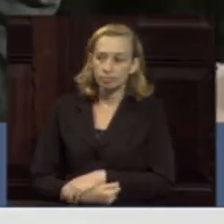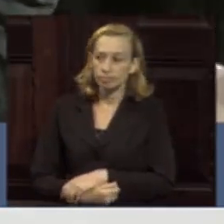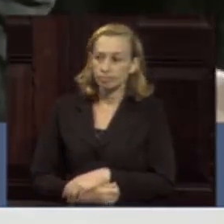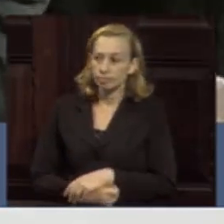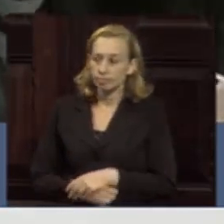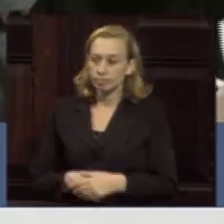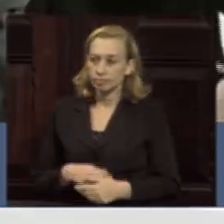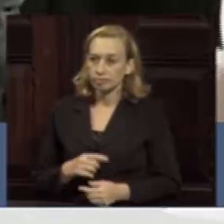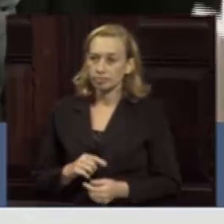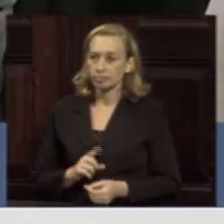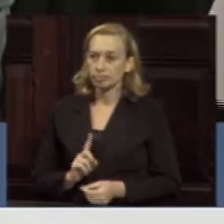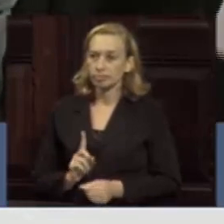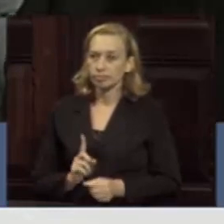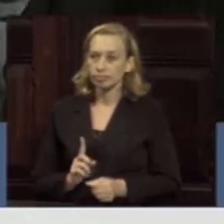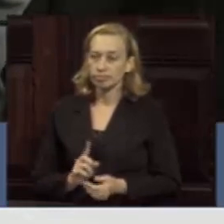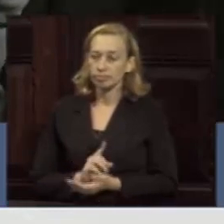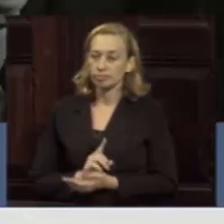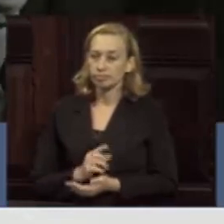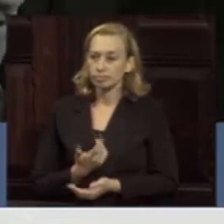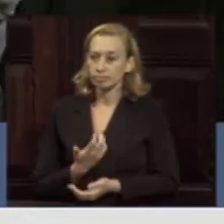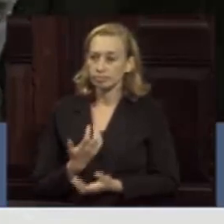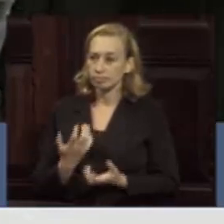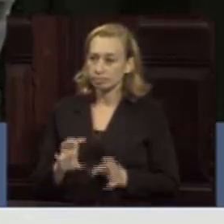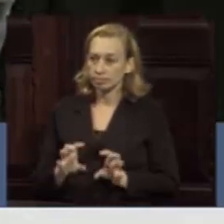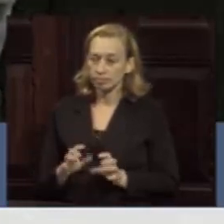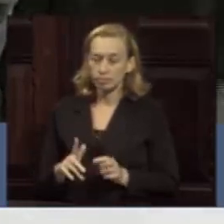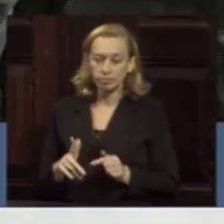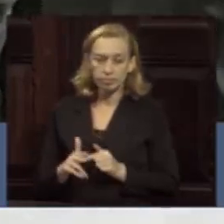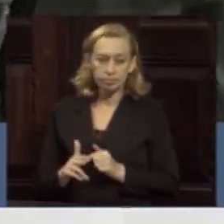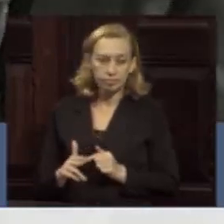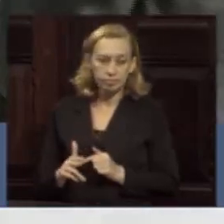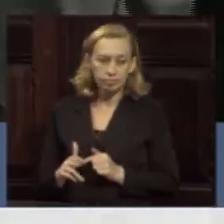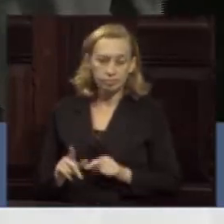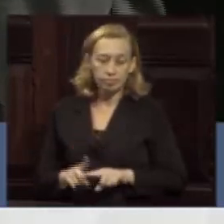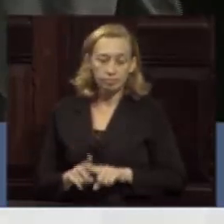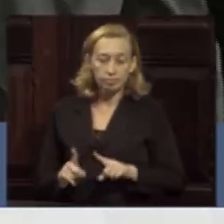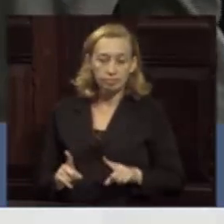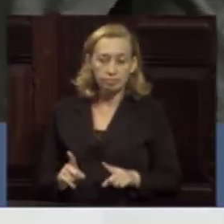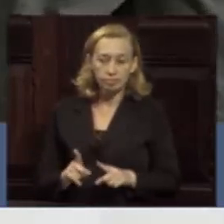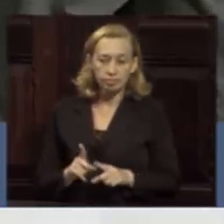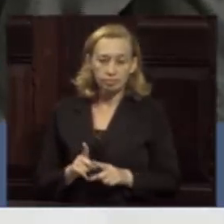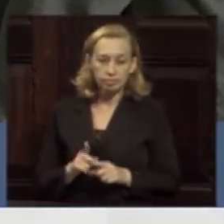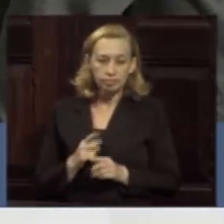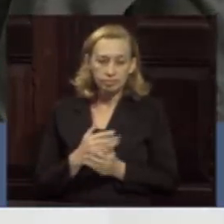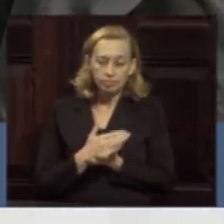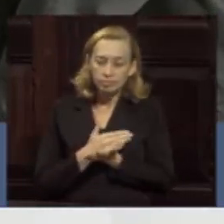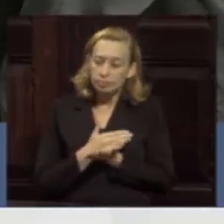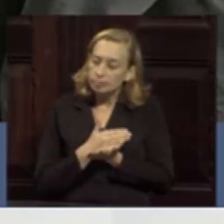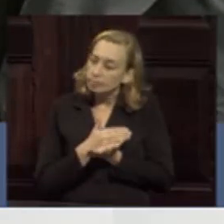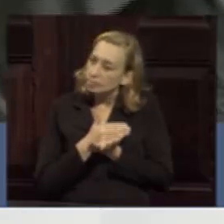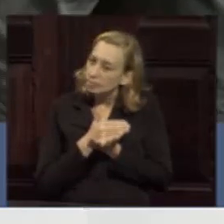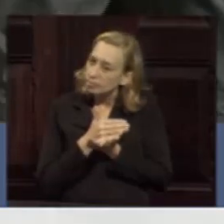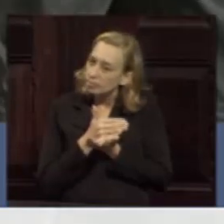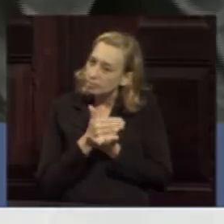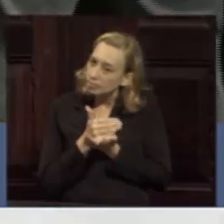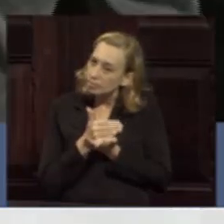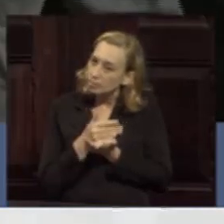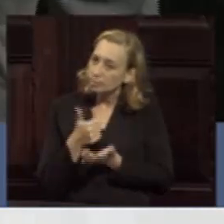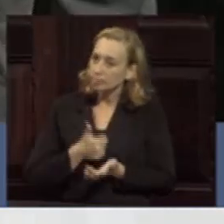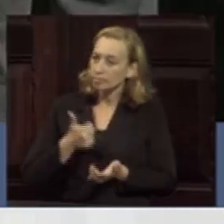o andamento dos trabalhos, como está ainda em primeira